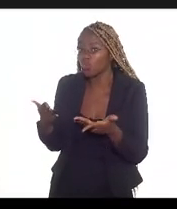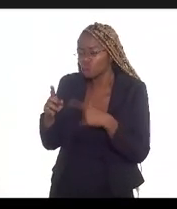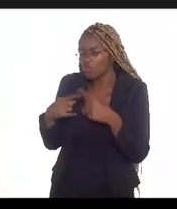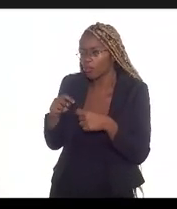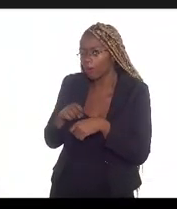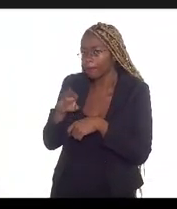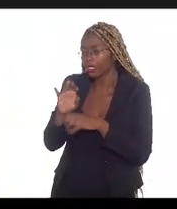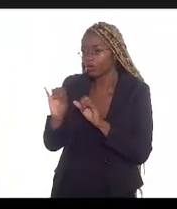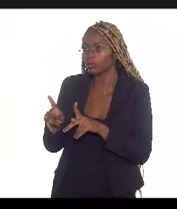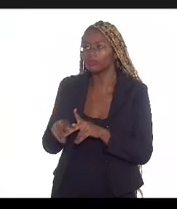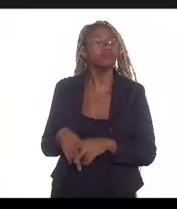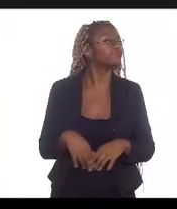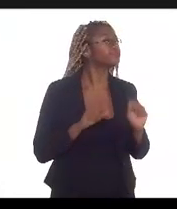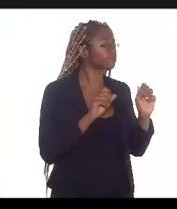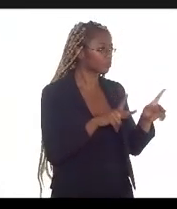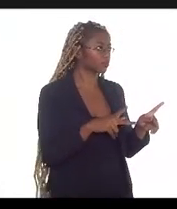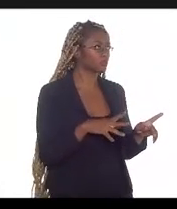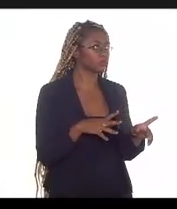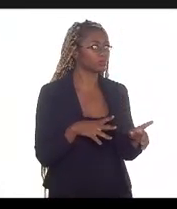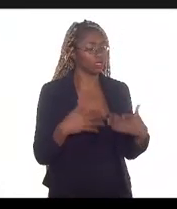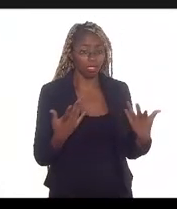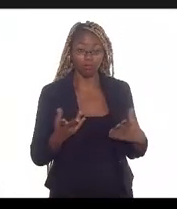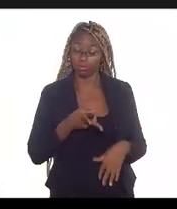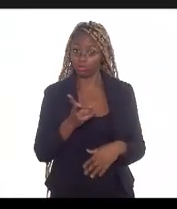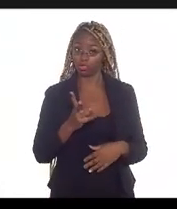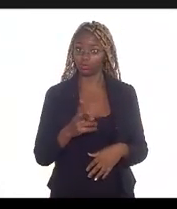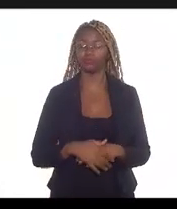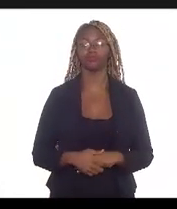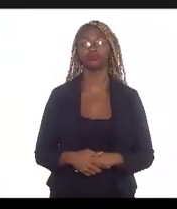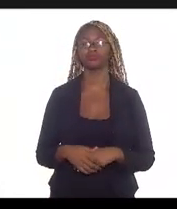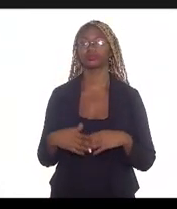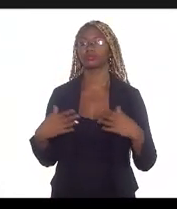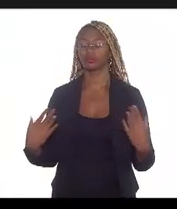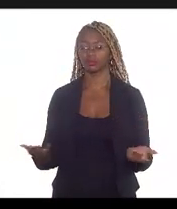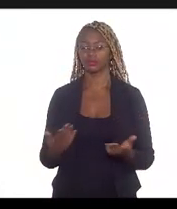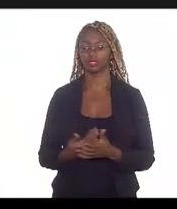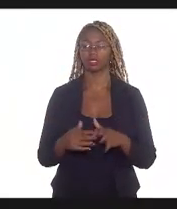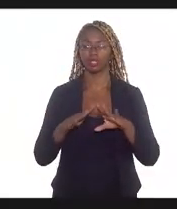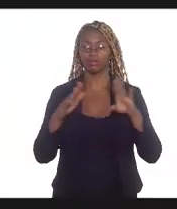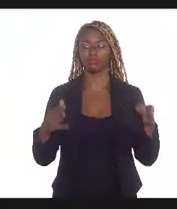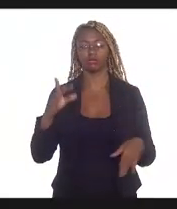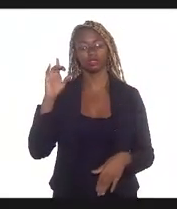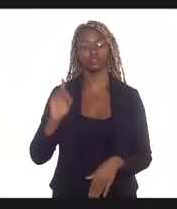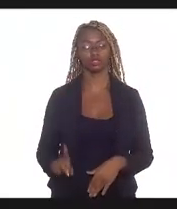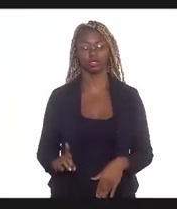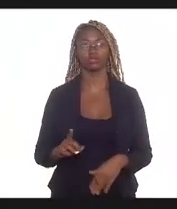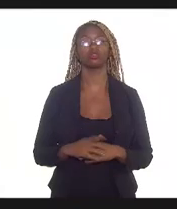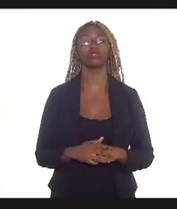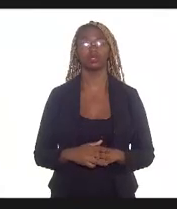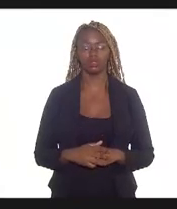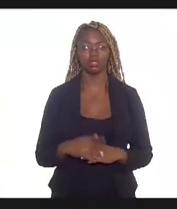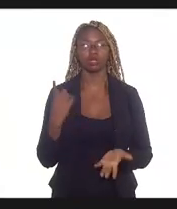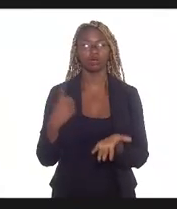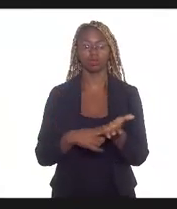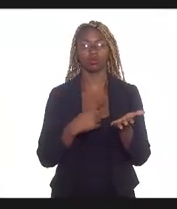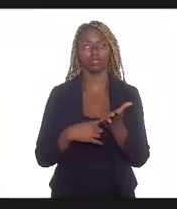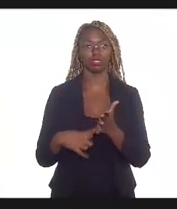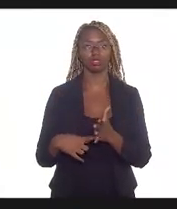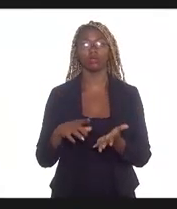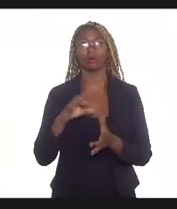Ok. Vamos em frente. Então, nos termos do artigo 6º do ato da mesa diretora número 651/2020, combinado com o parágrafo 2º do